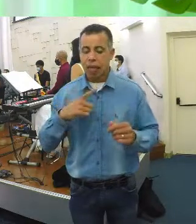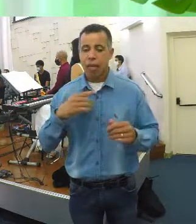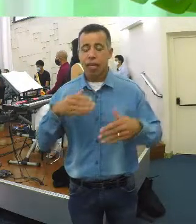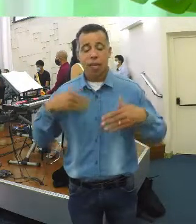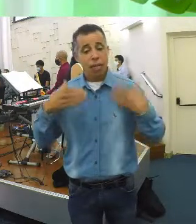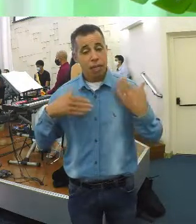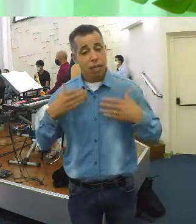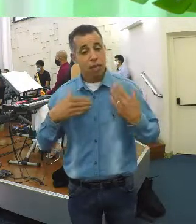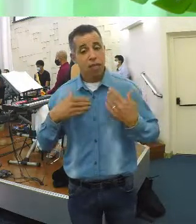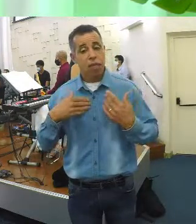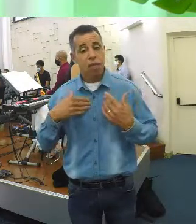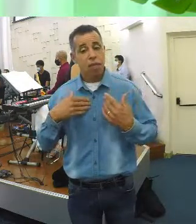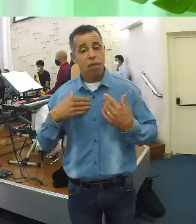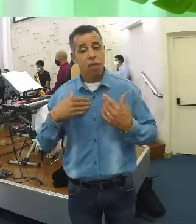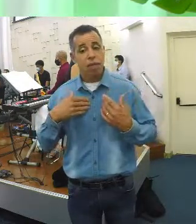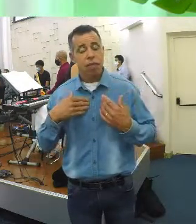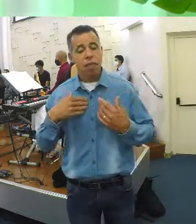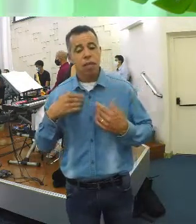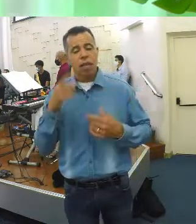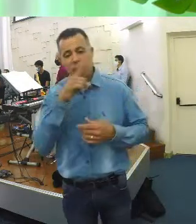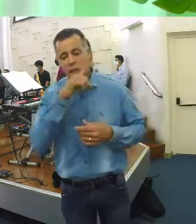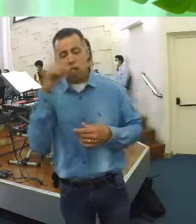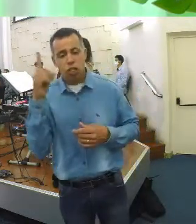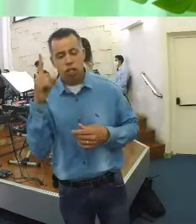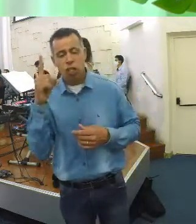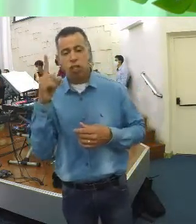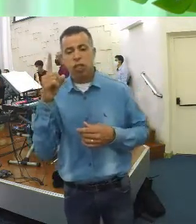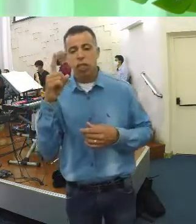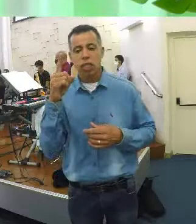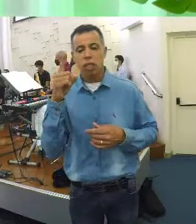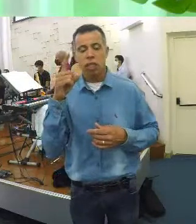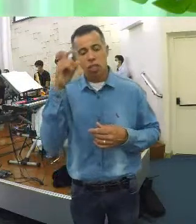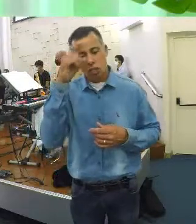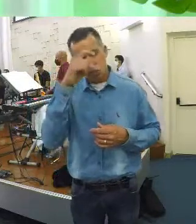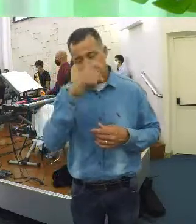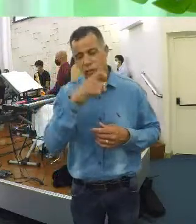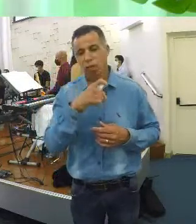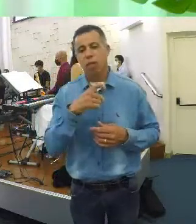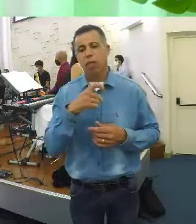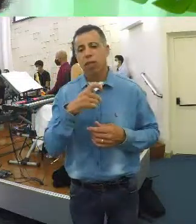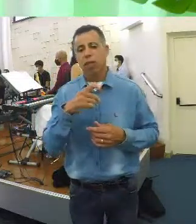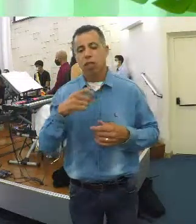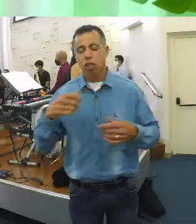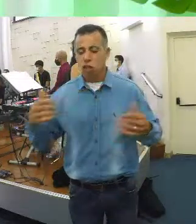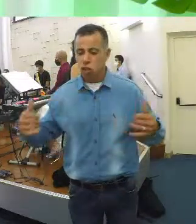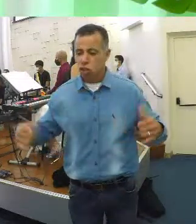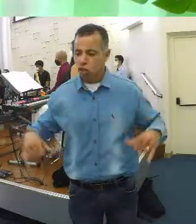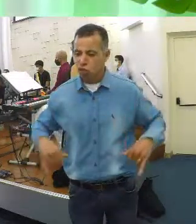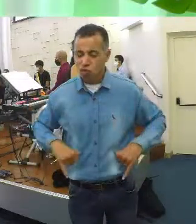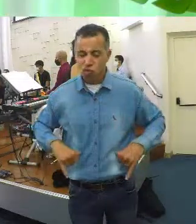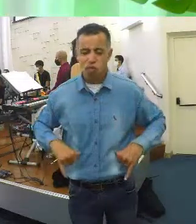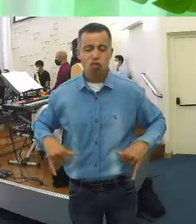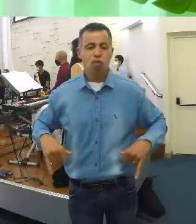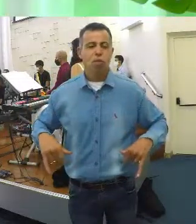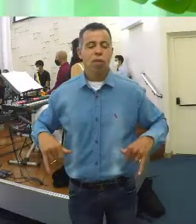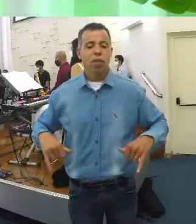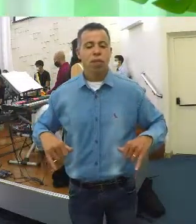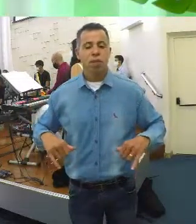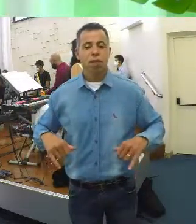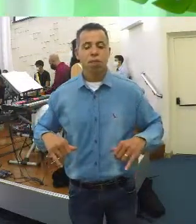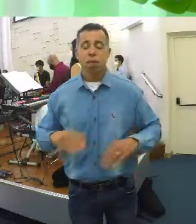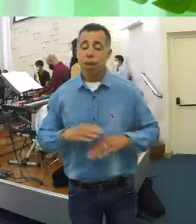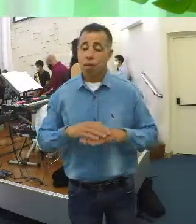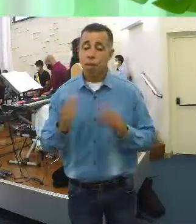estou dizendo que não existem dias de decepção, não estou dizendo que não existem dias de dor de dente, irmãos. Mas,